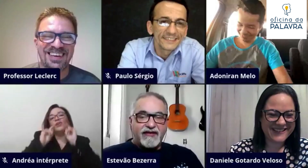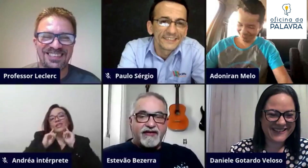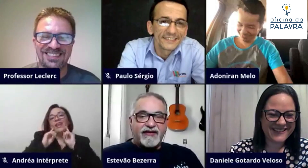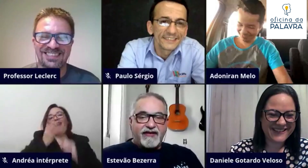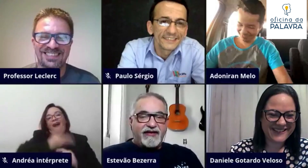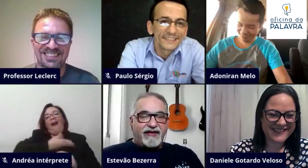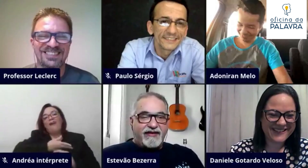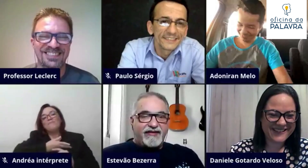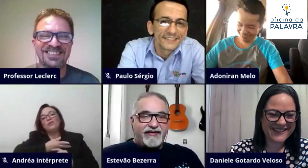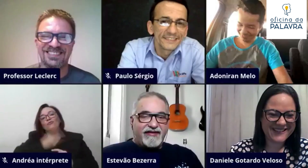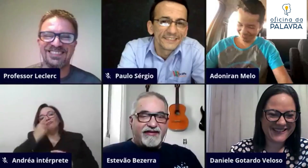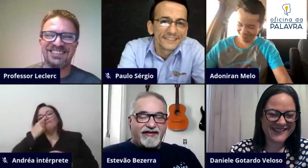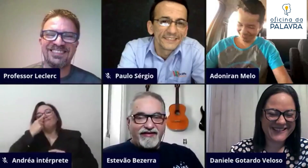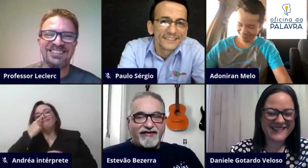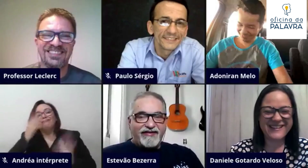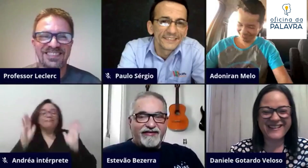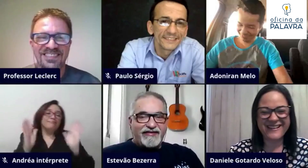isso.